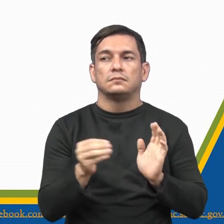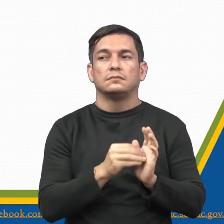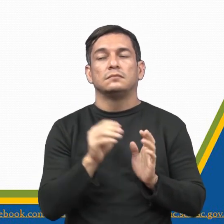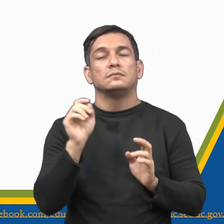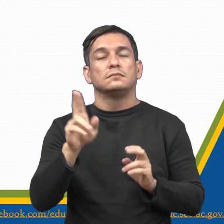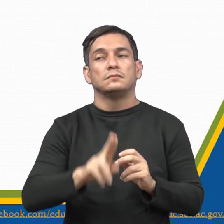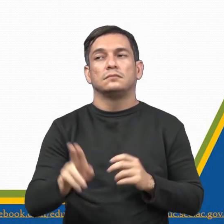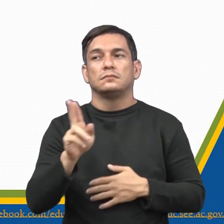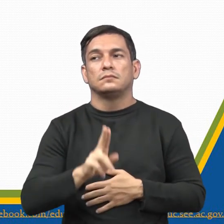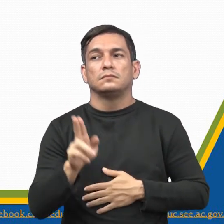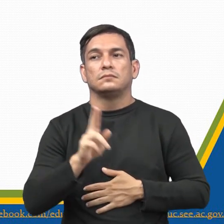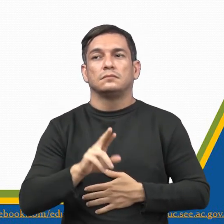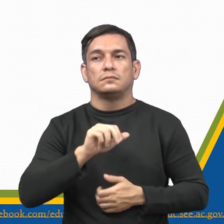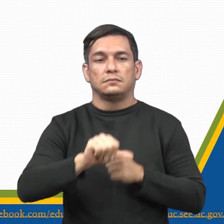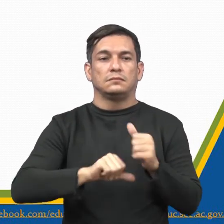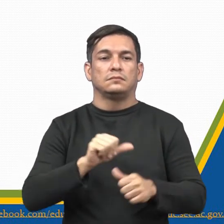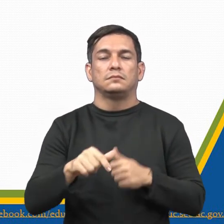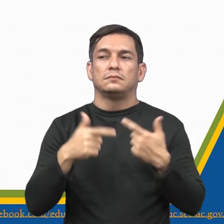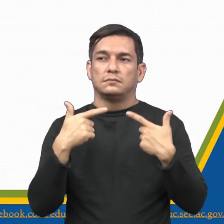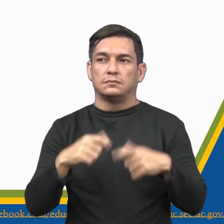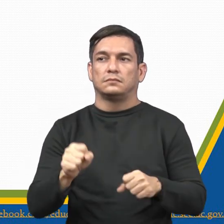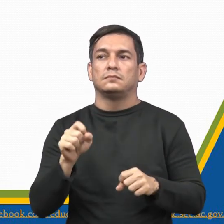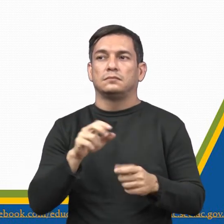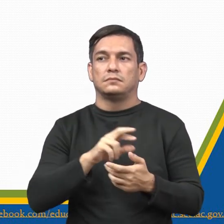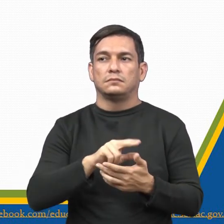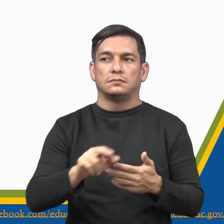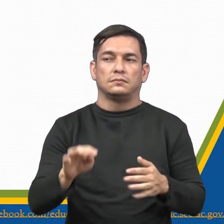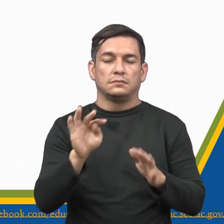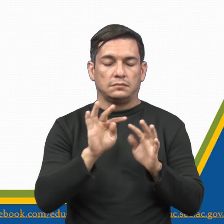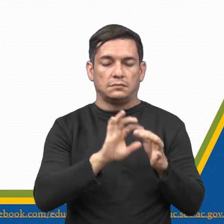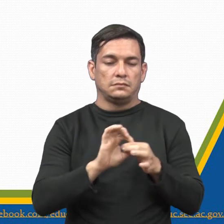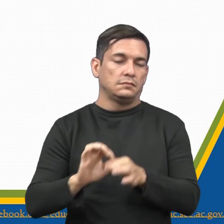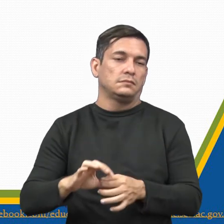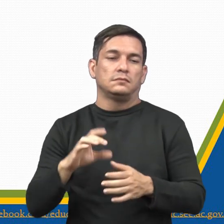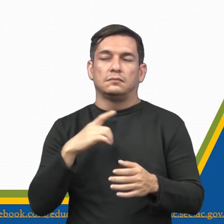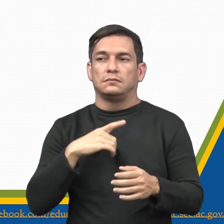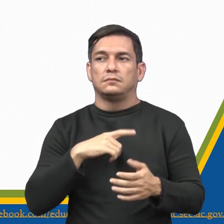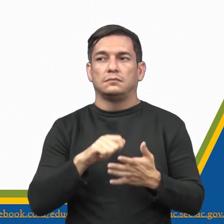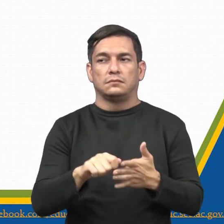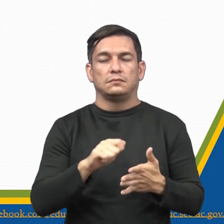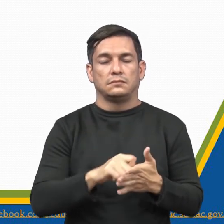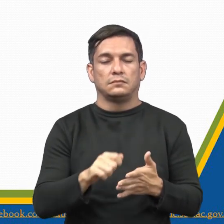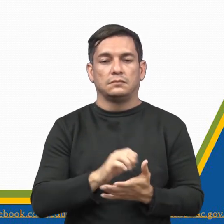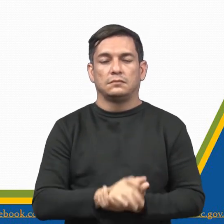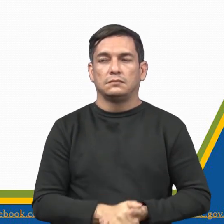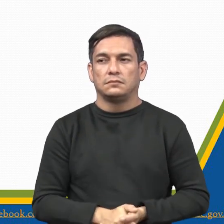encontrar e usar as variações linguísticas em diferentes contextos de produção escrita.